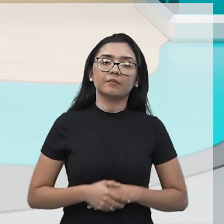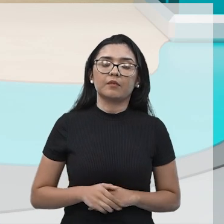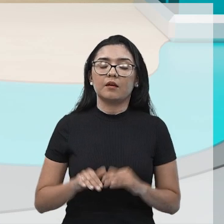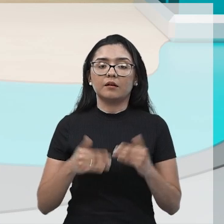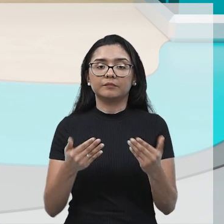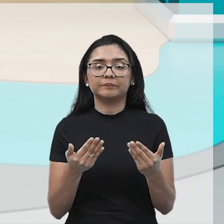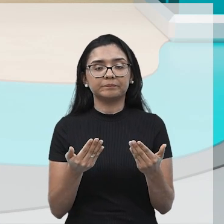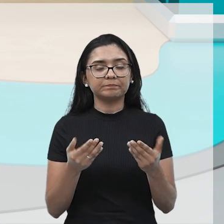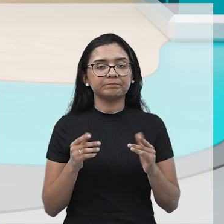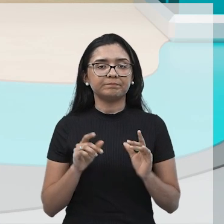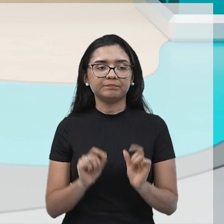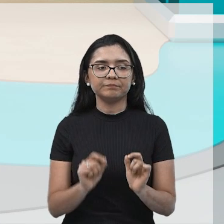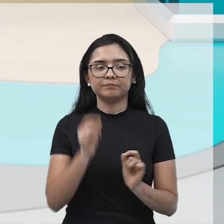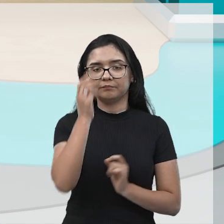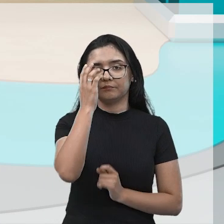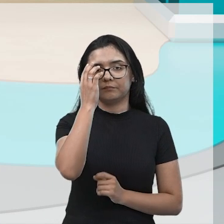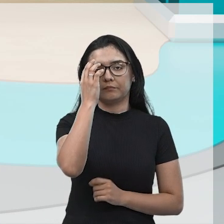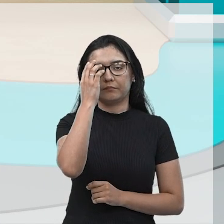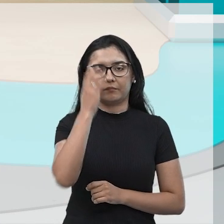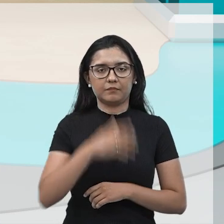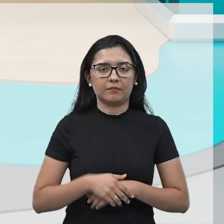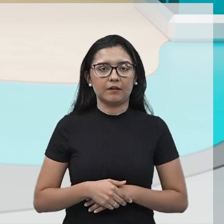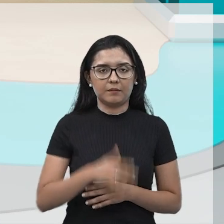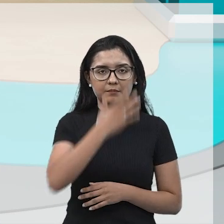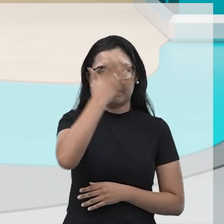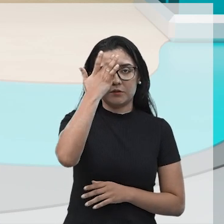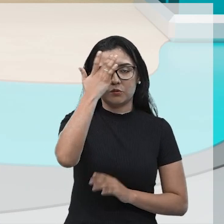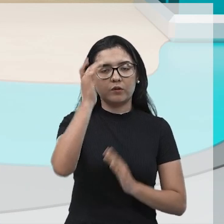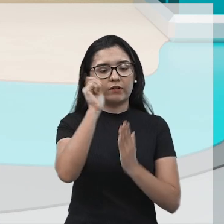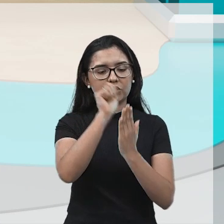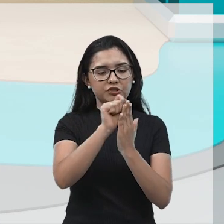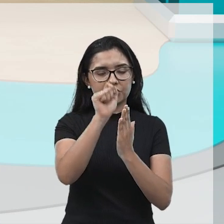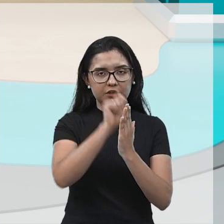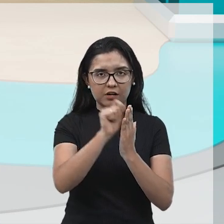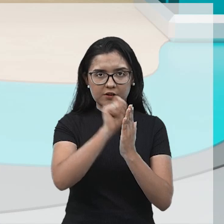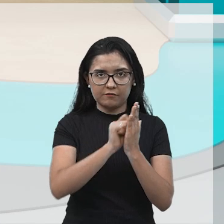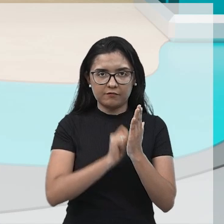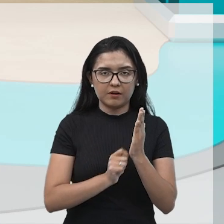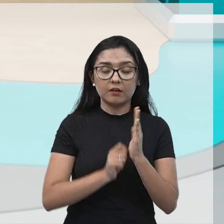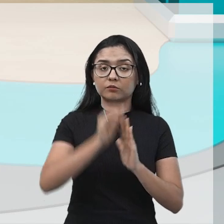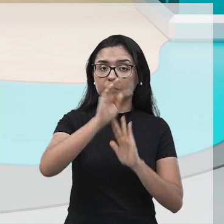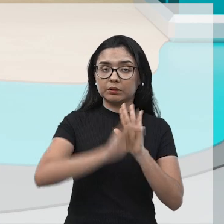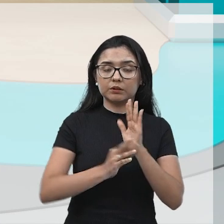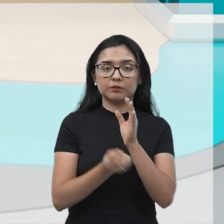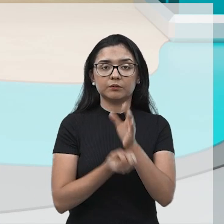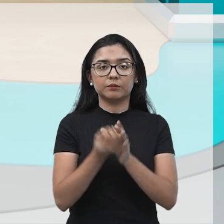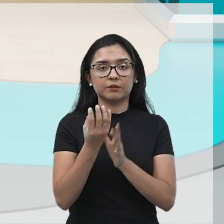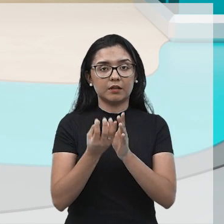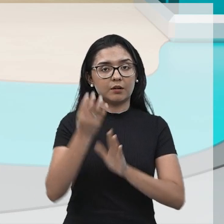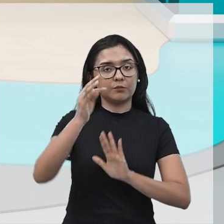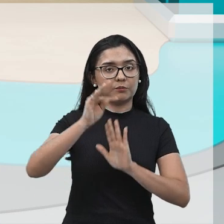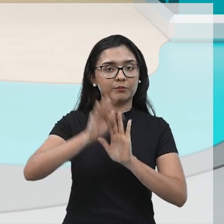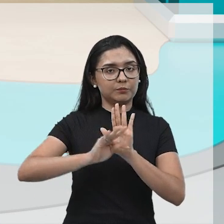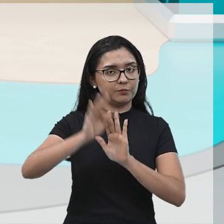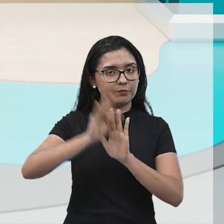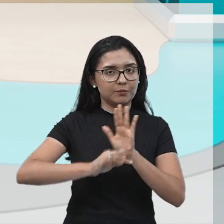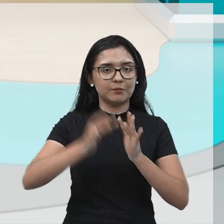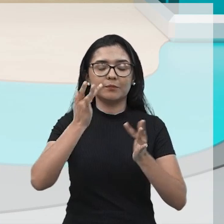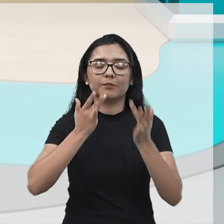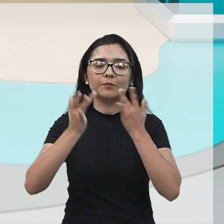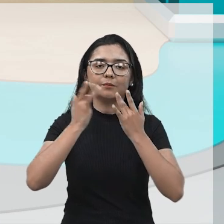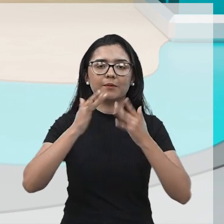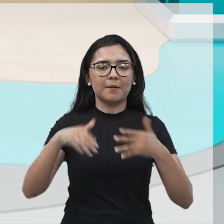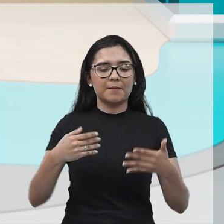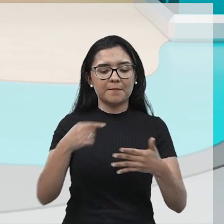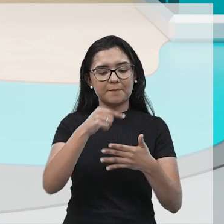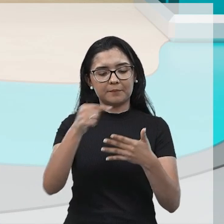Então, o dramaturgo também, ao escrever essa peça de teatro, ele verifica ali quais são os